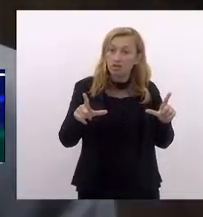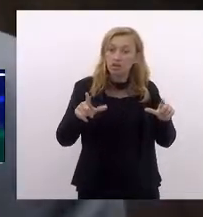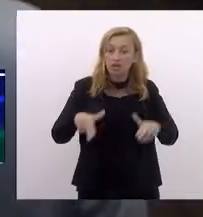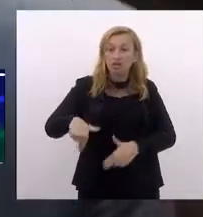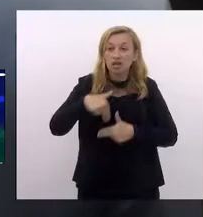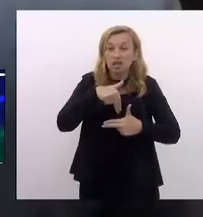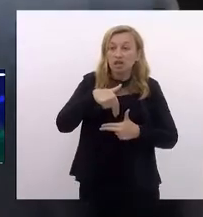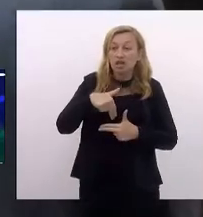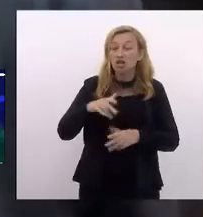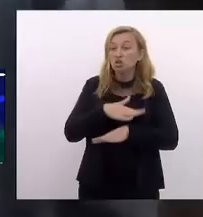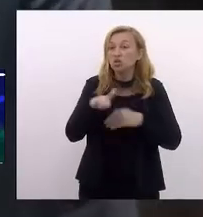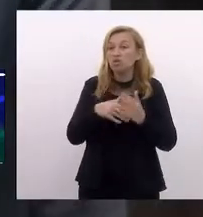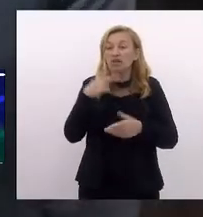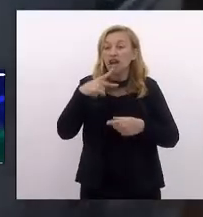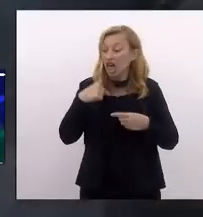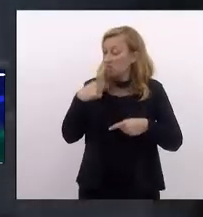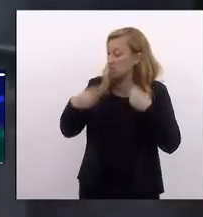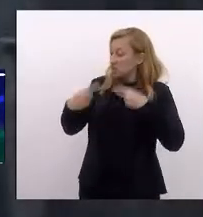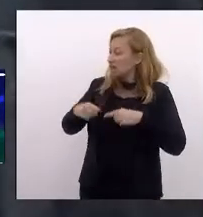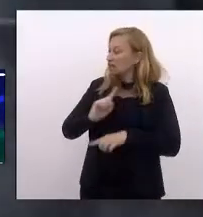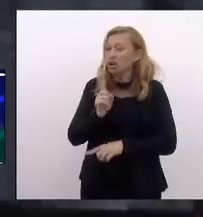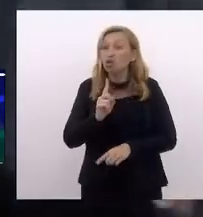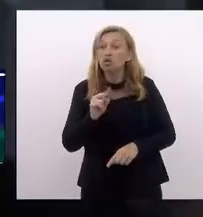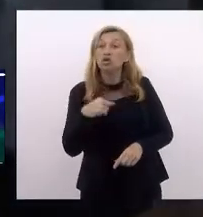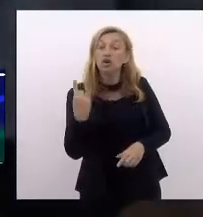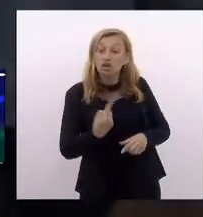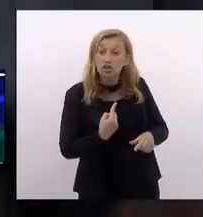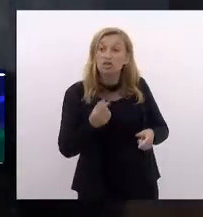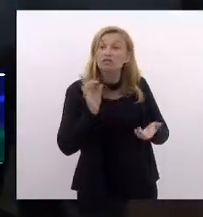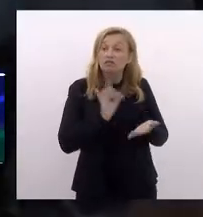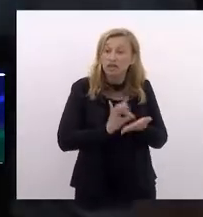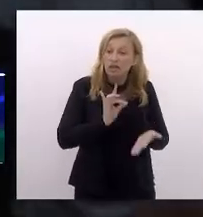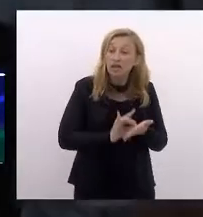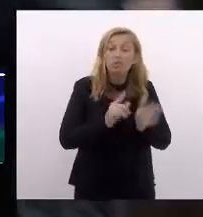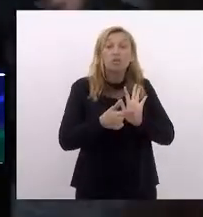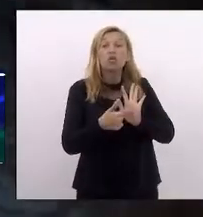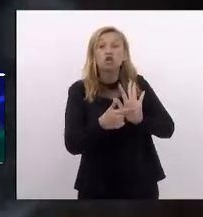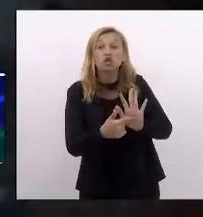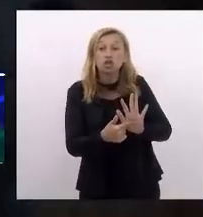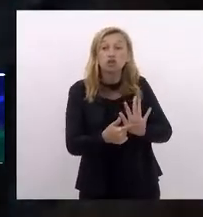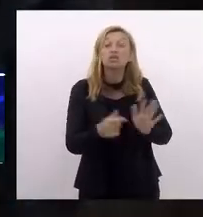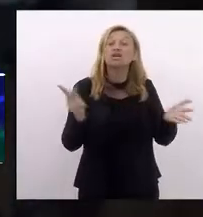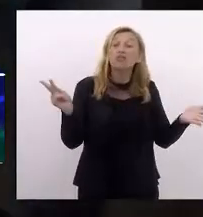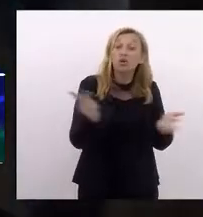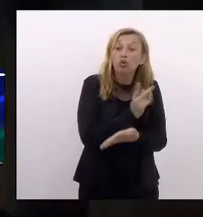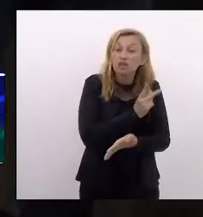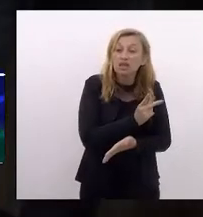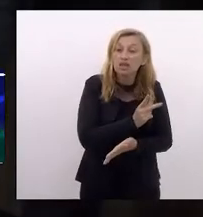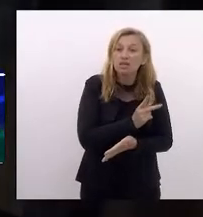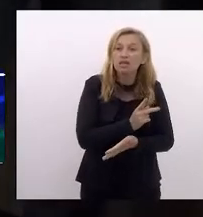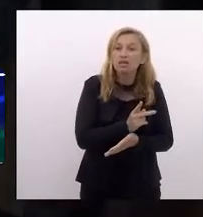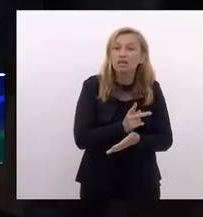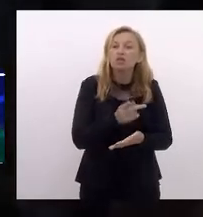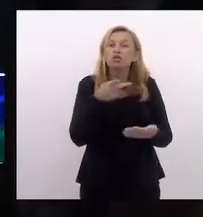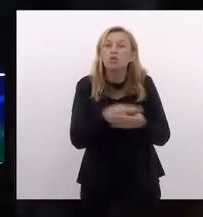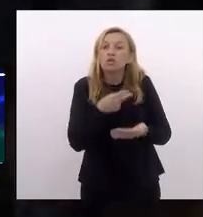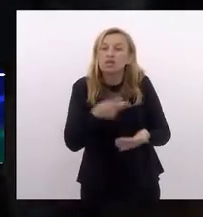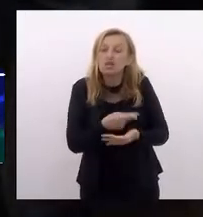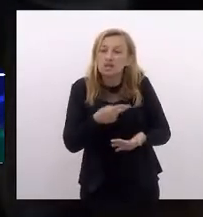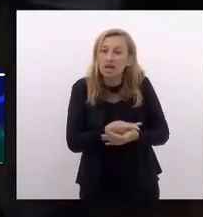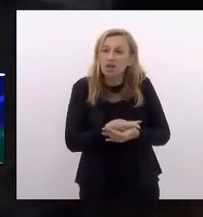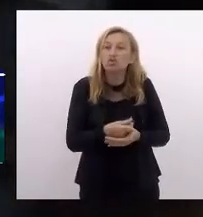diziam que eu estava fazendo politicagem mais não nós estávamos realmente mostrando o que estava acontecendo as